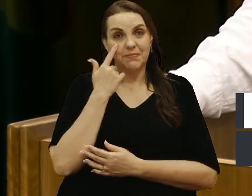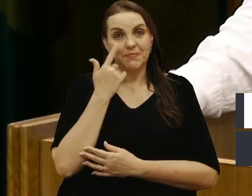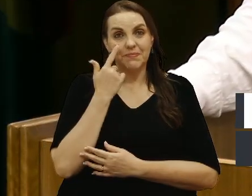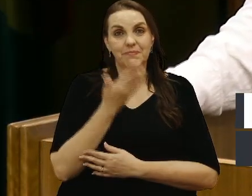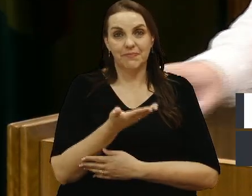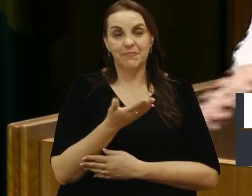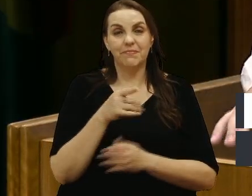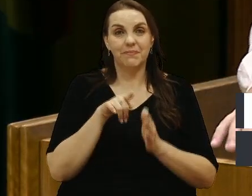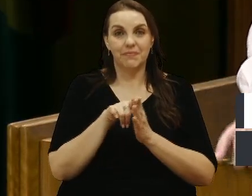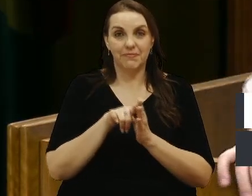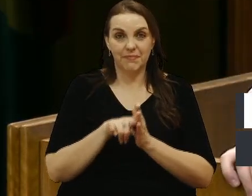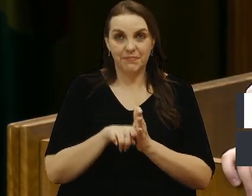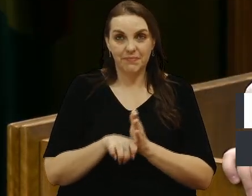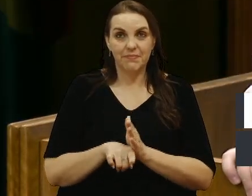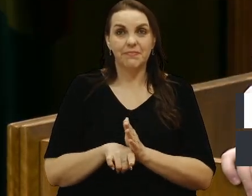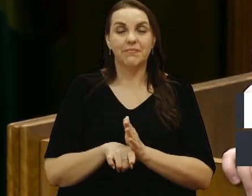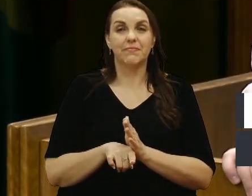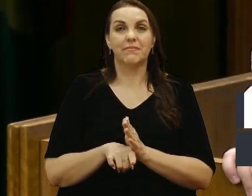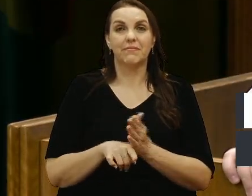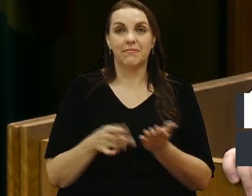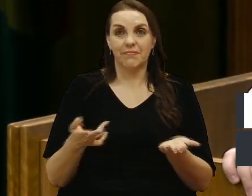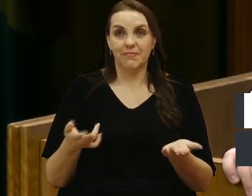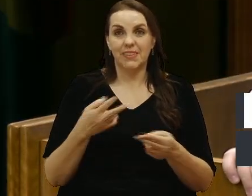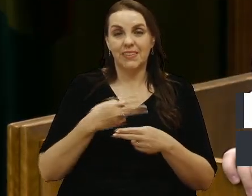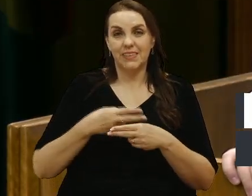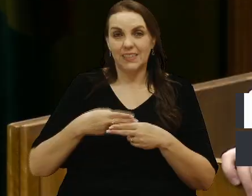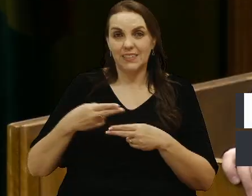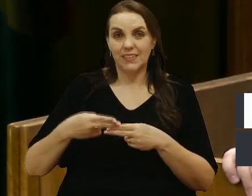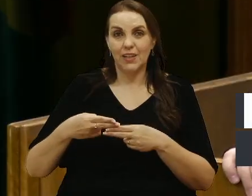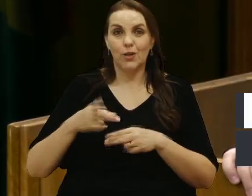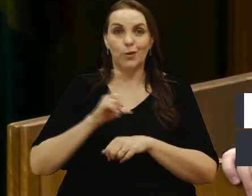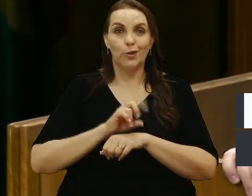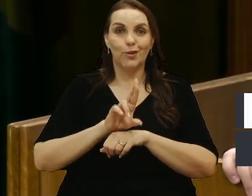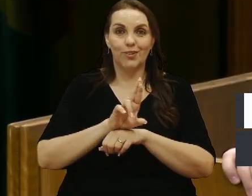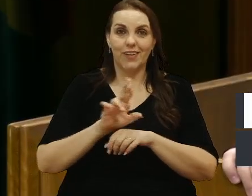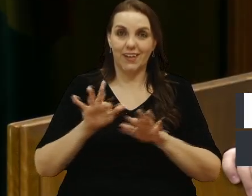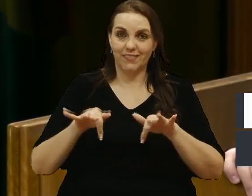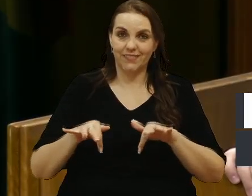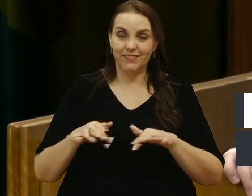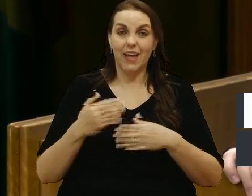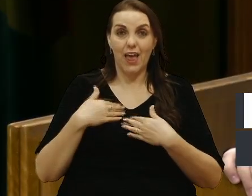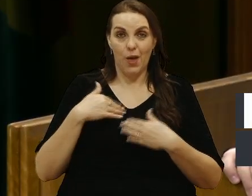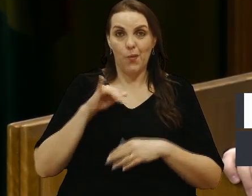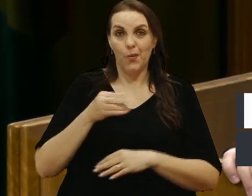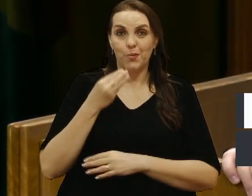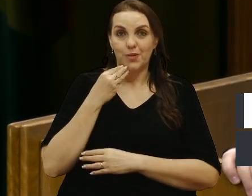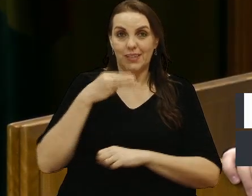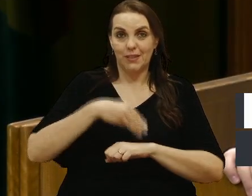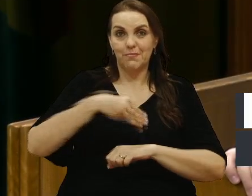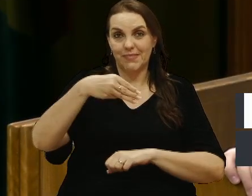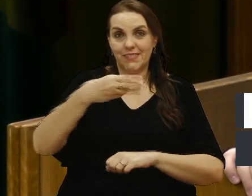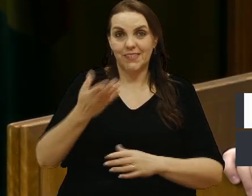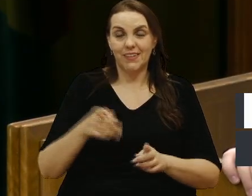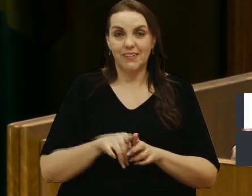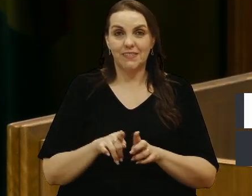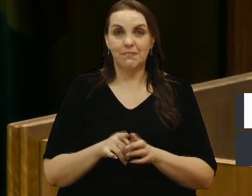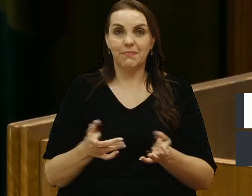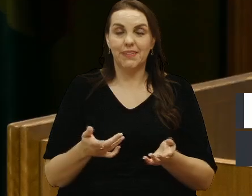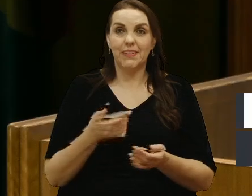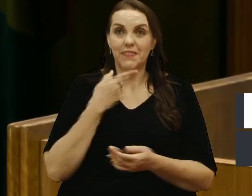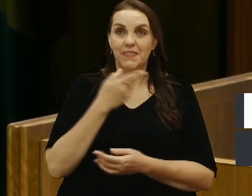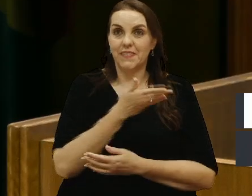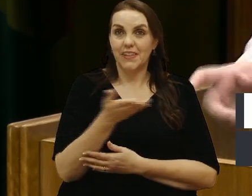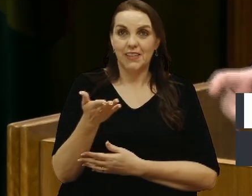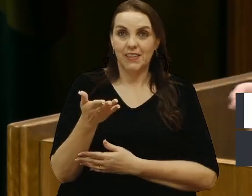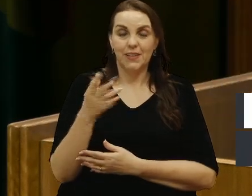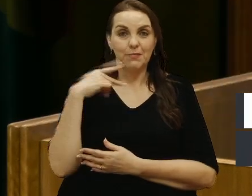pesquisa, extensão, as pessoas concluindo doutorado, eu tive a oportunidade de concluir o mestrado, E muitas vezes a gente fala, vereador Lucas,